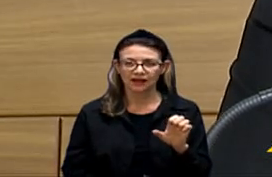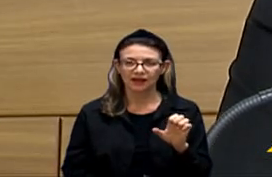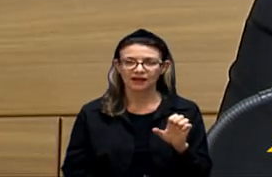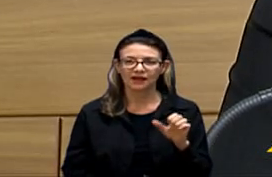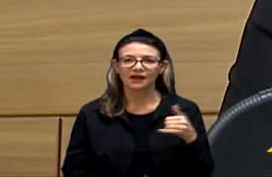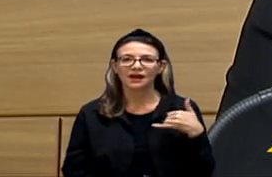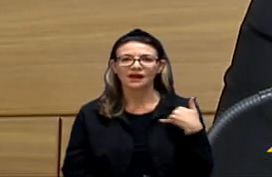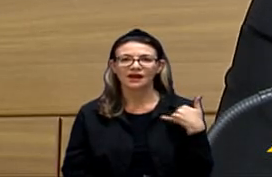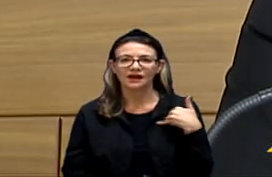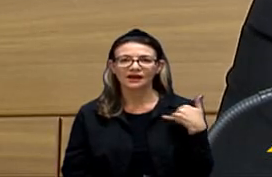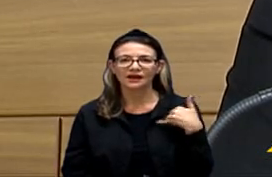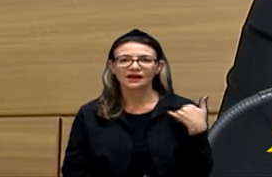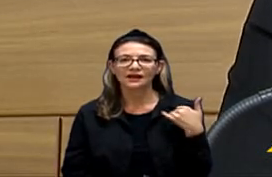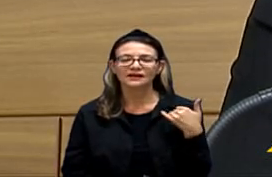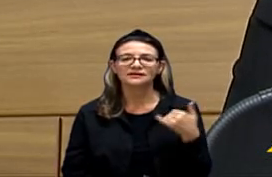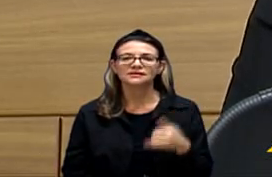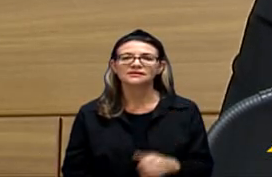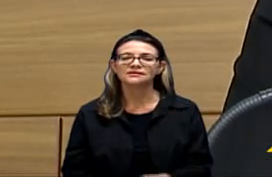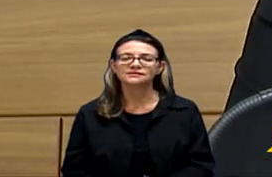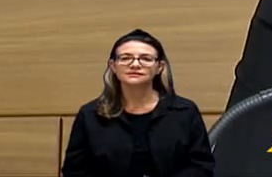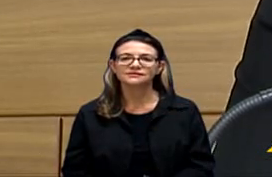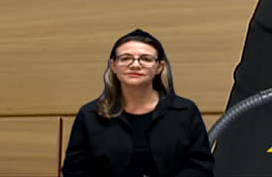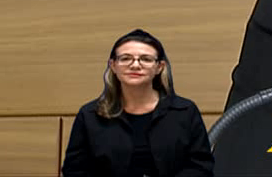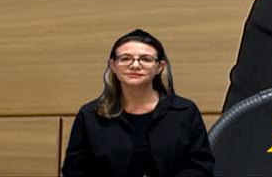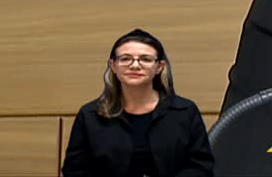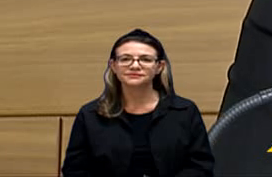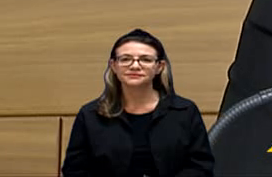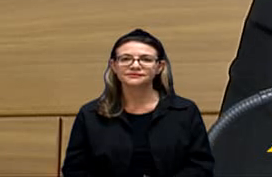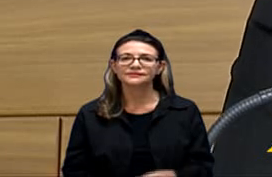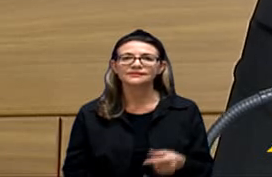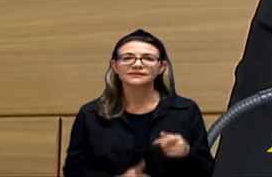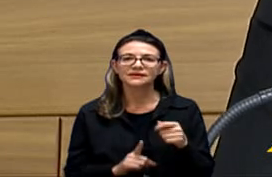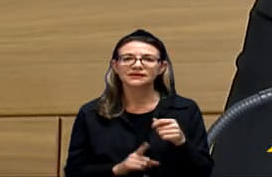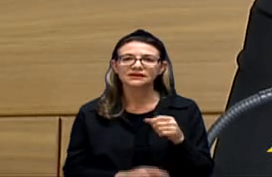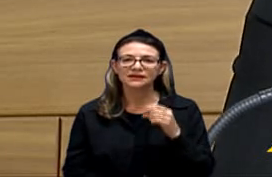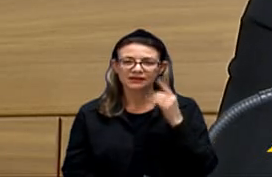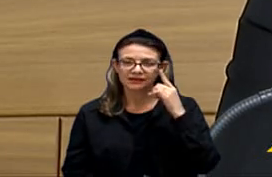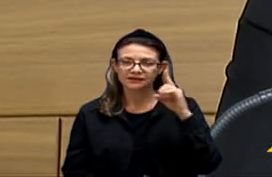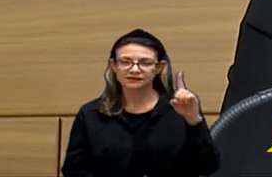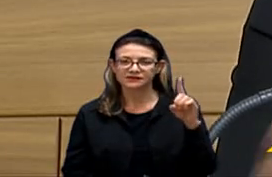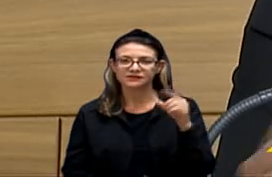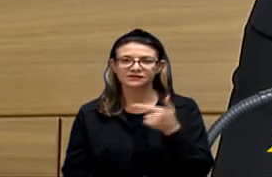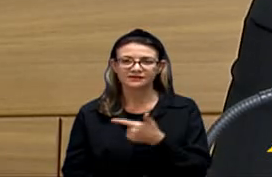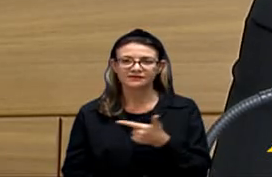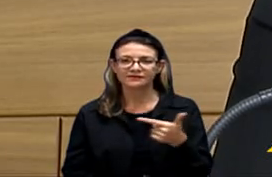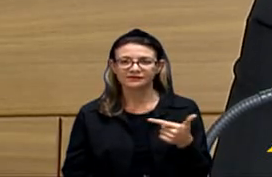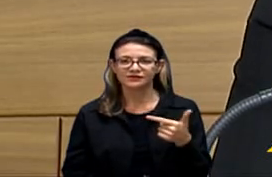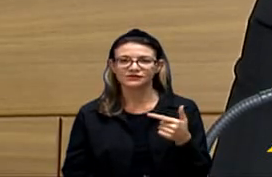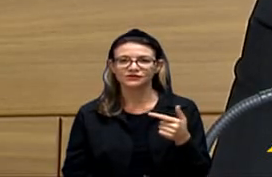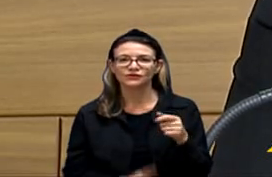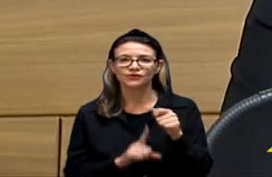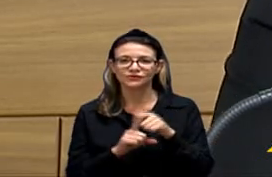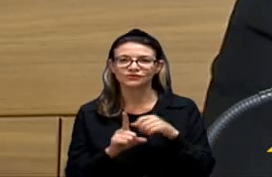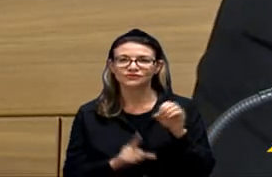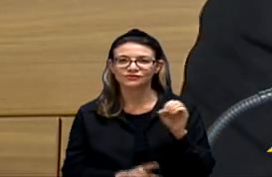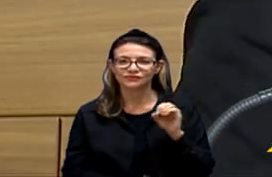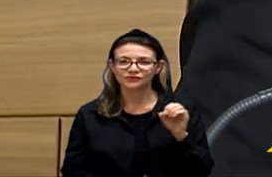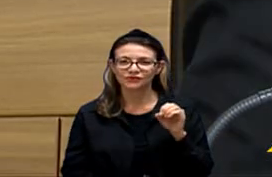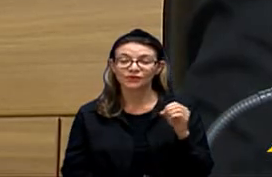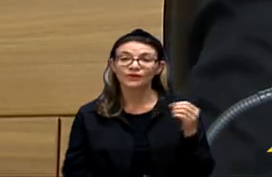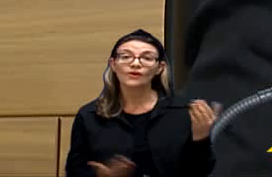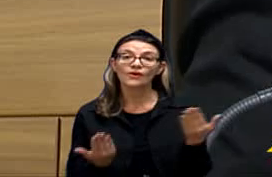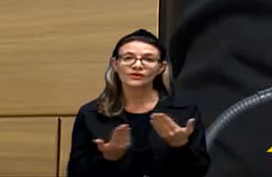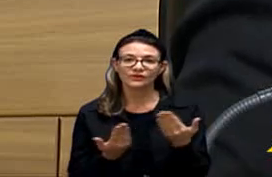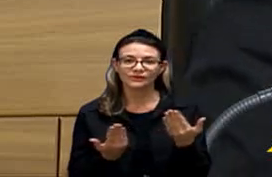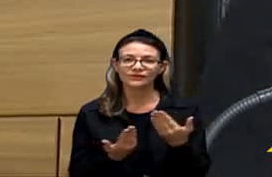natalícia que ocorreu ocorrerá no dia 22 de outubro de 24 no dia de hoje que é sua